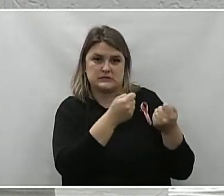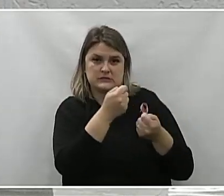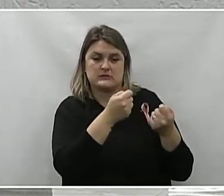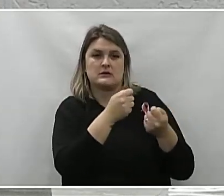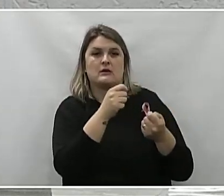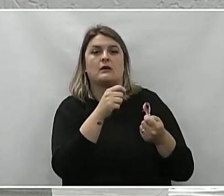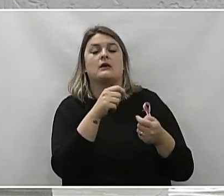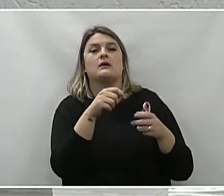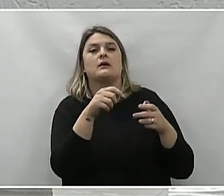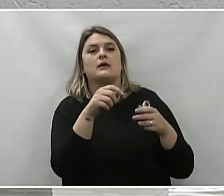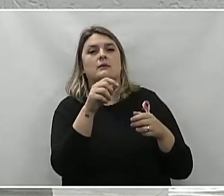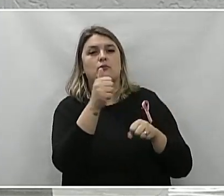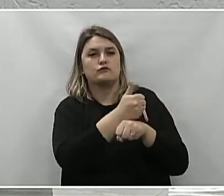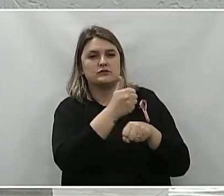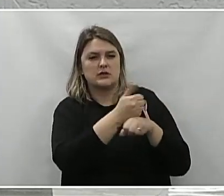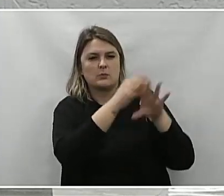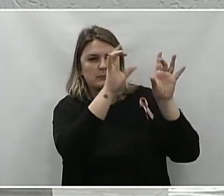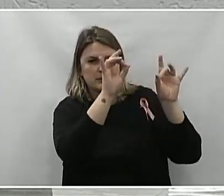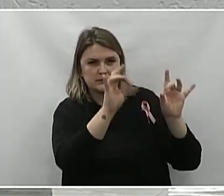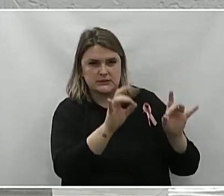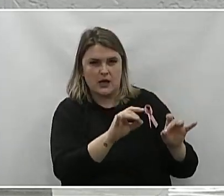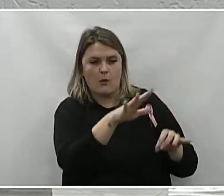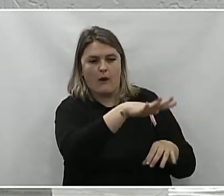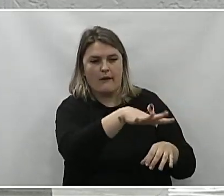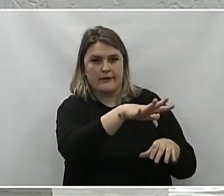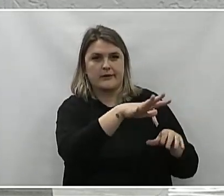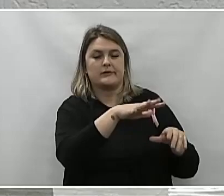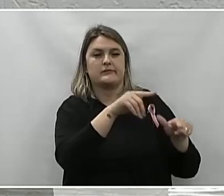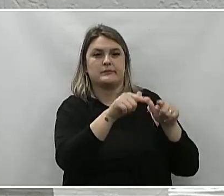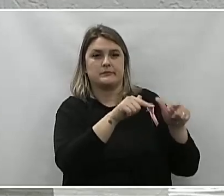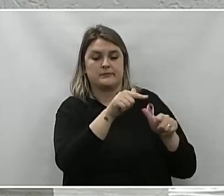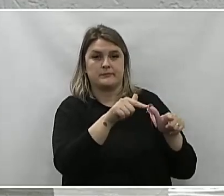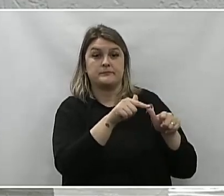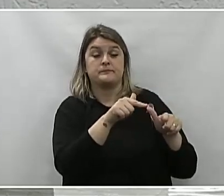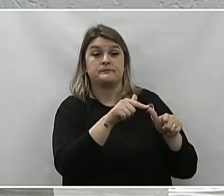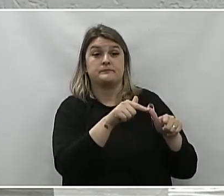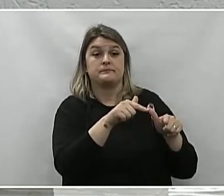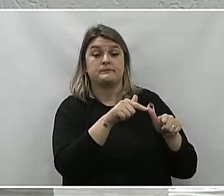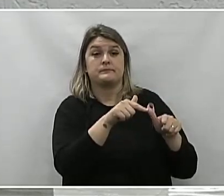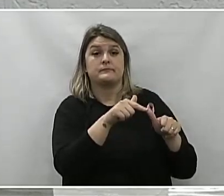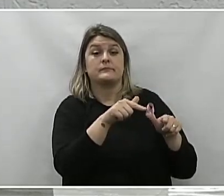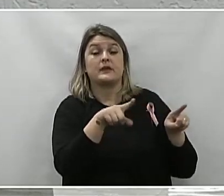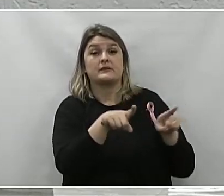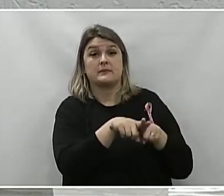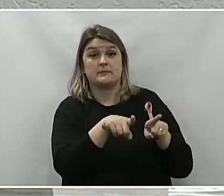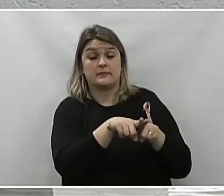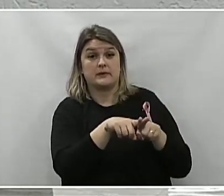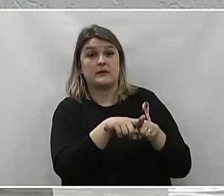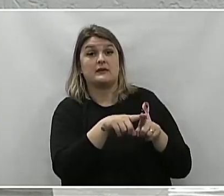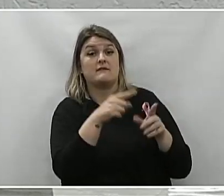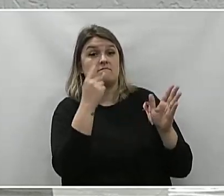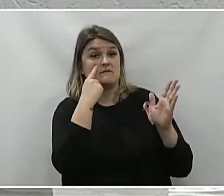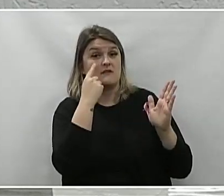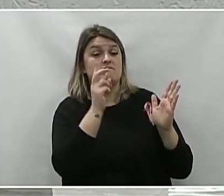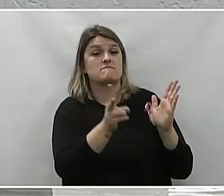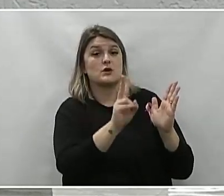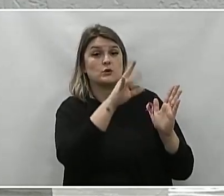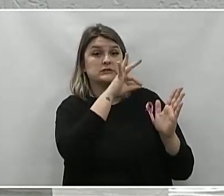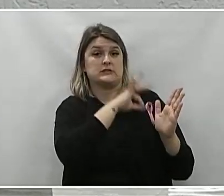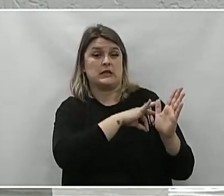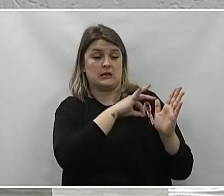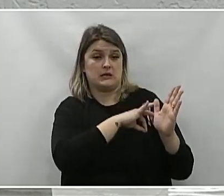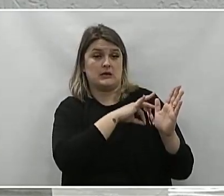estatutários especificando sua área de atuação respectivos cargos e vencimentos mensais